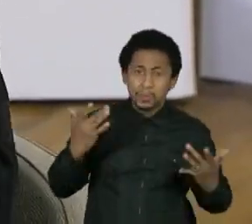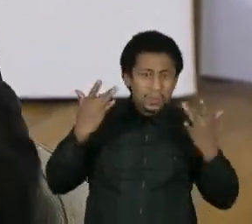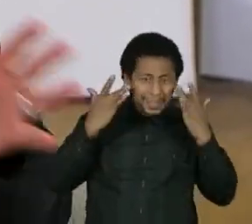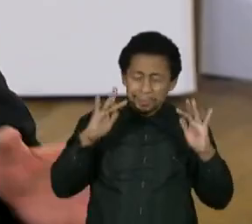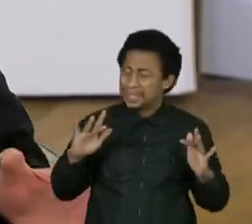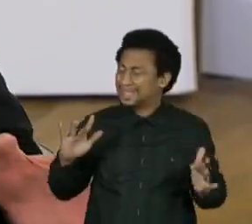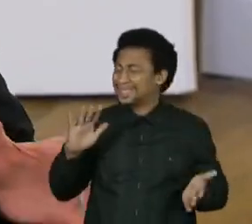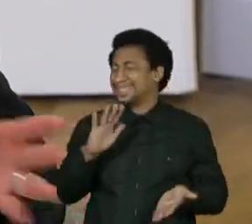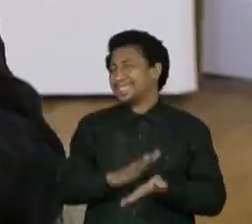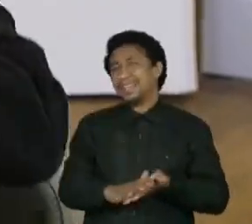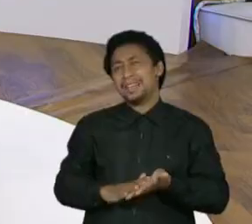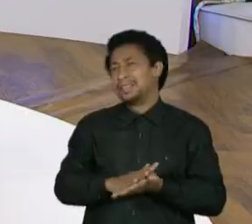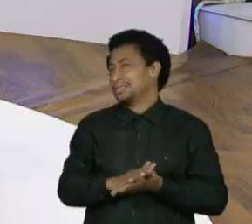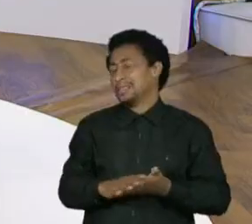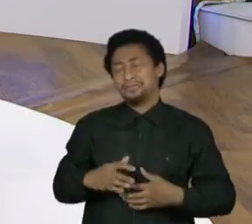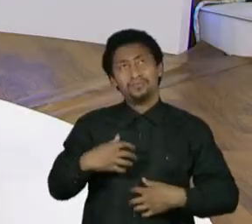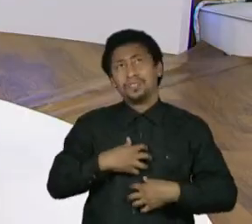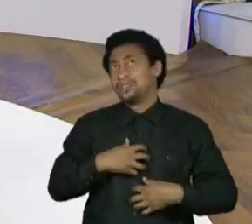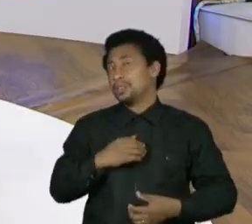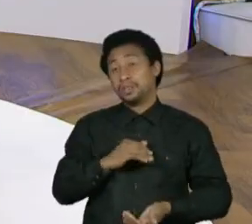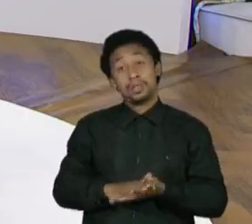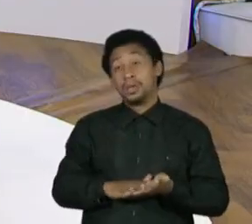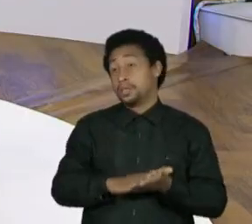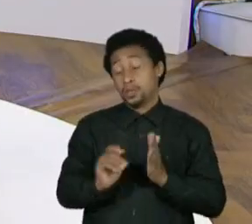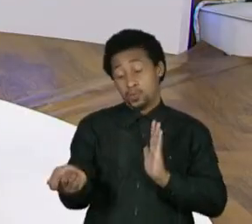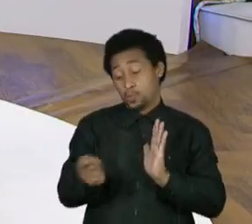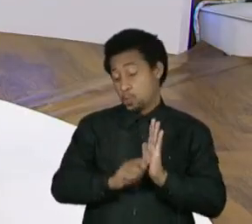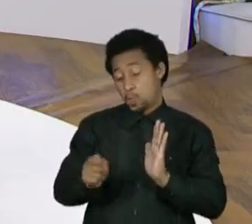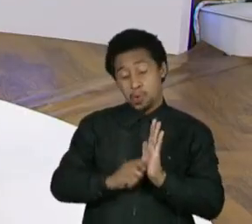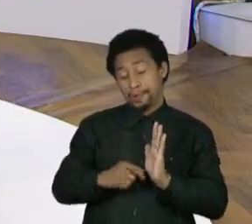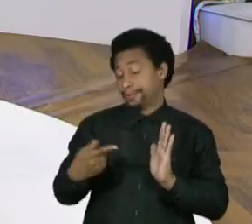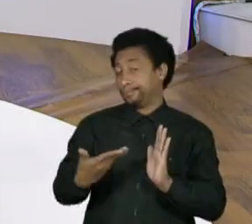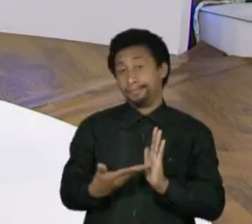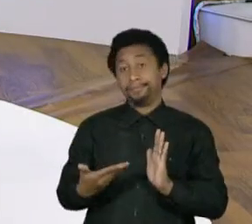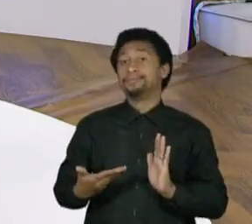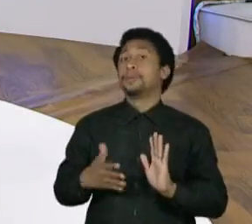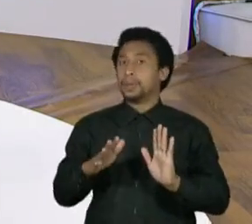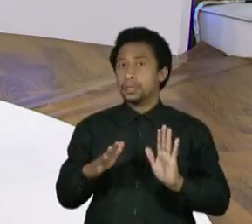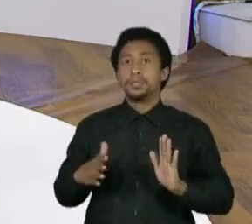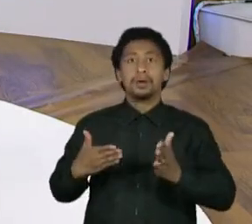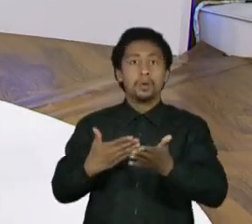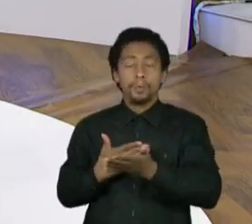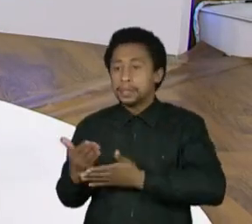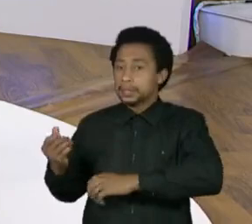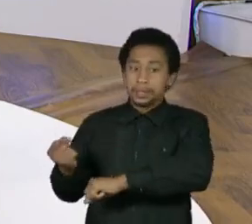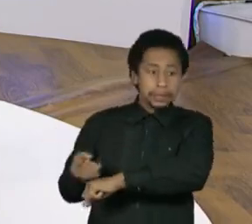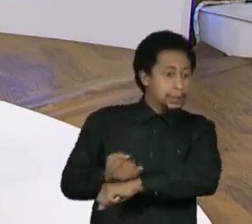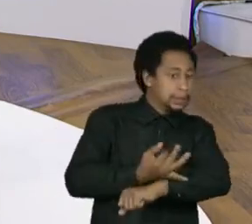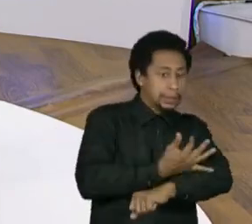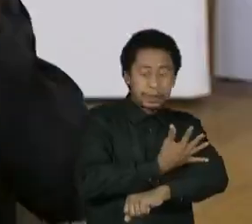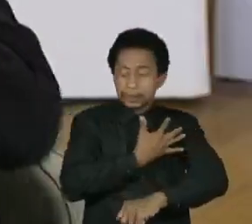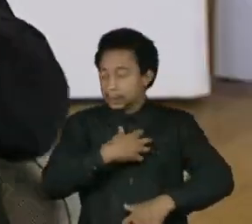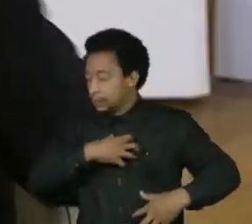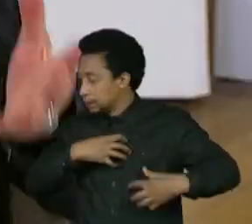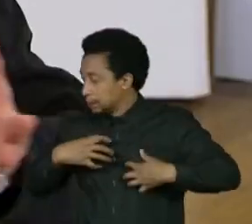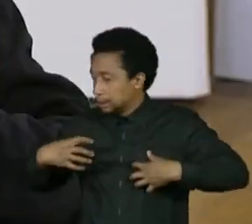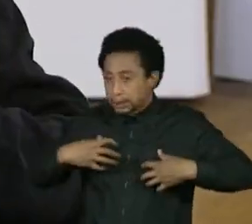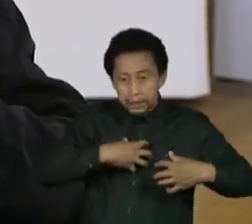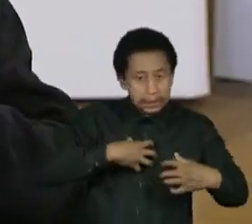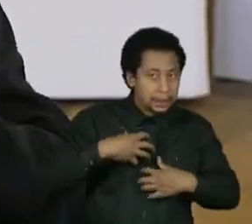não sentia nada porque a droga congelava como limpo e as emoções começaram a chegar aí que eu tive que trabalhar e que foi a grande dificuldade